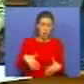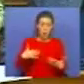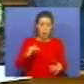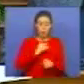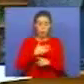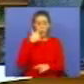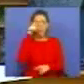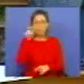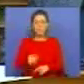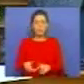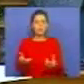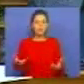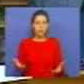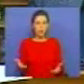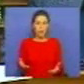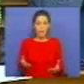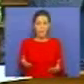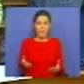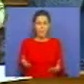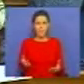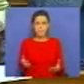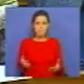pessoa, não ficaria